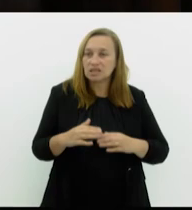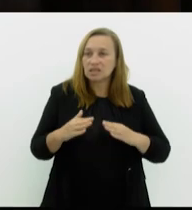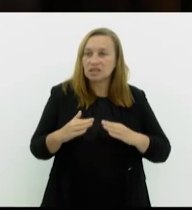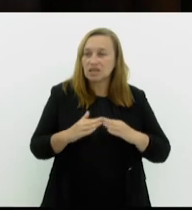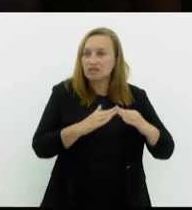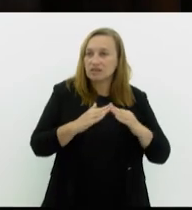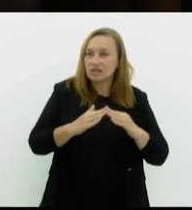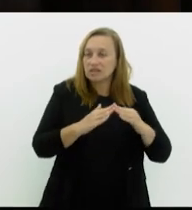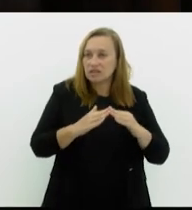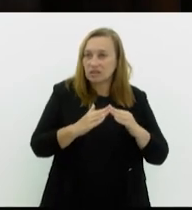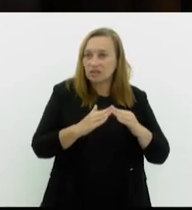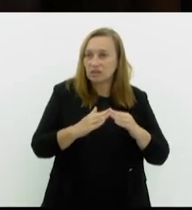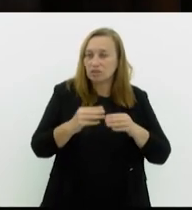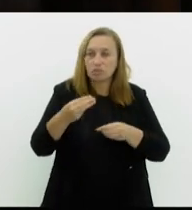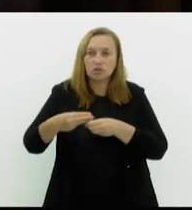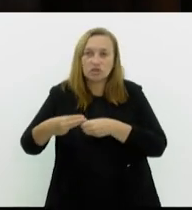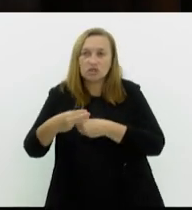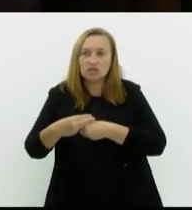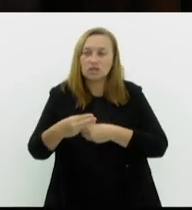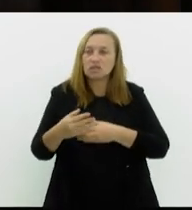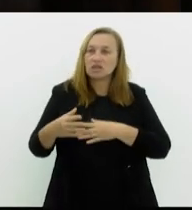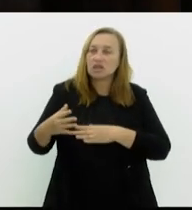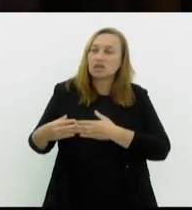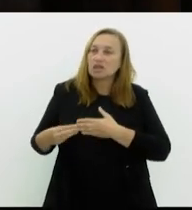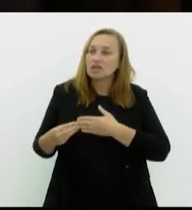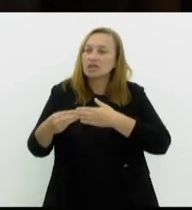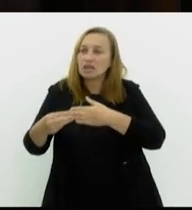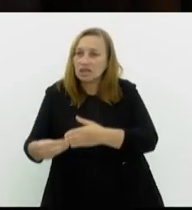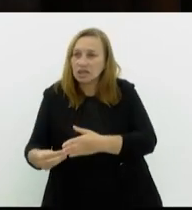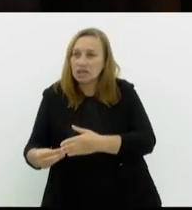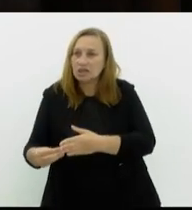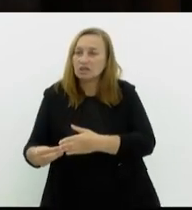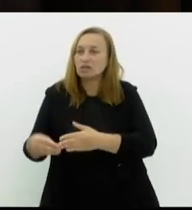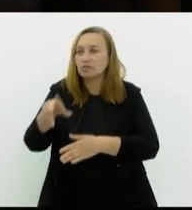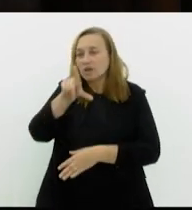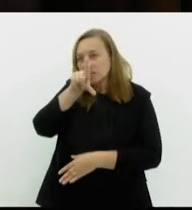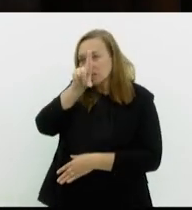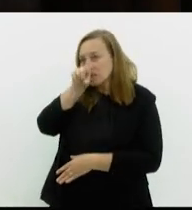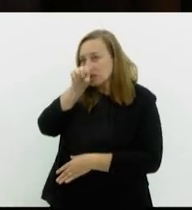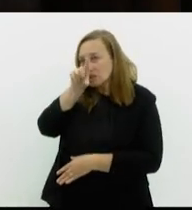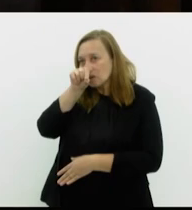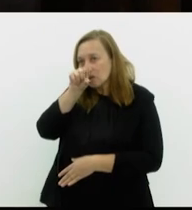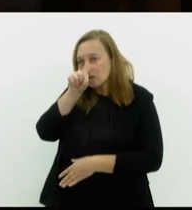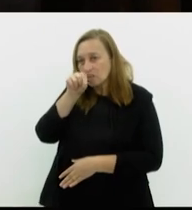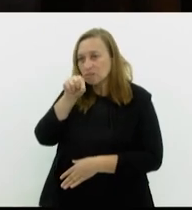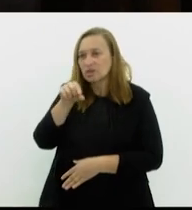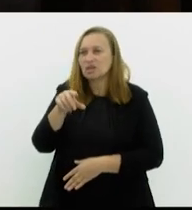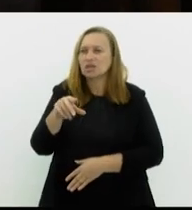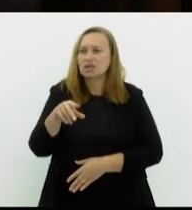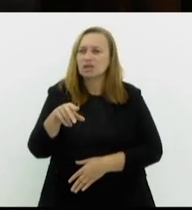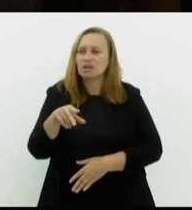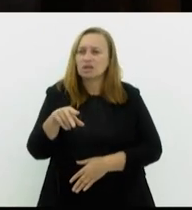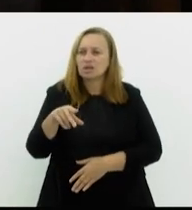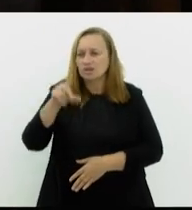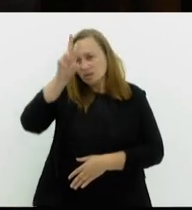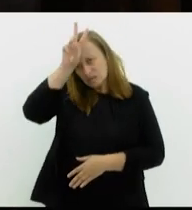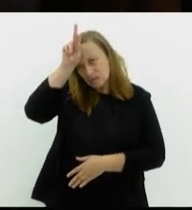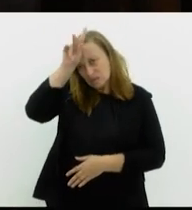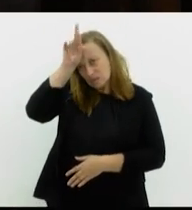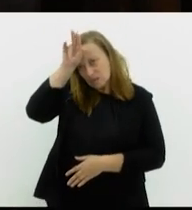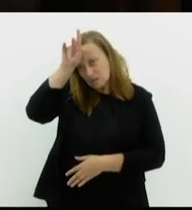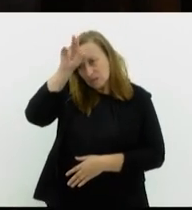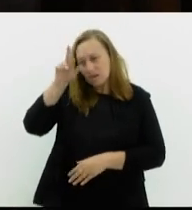vizinhos, estão levando as crianças no município de Nilópolis, no município de Mesquita, no município de Belfor